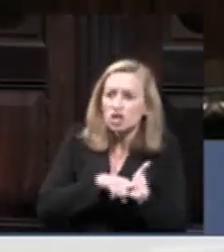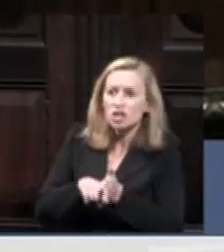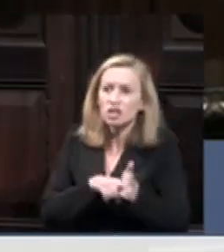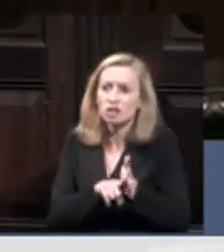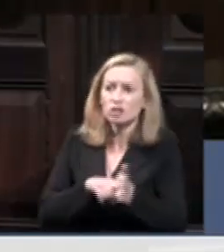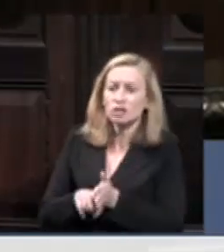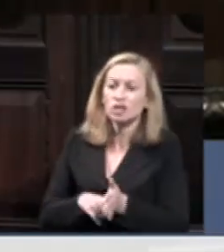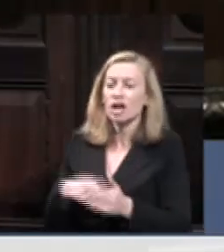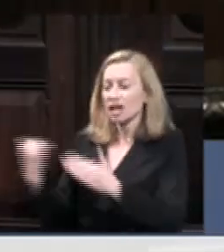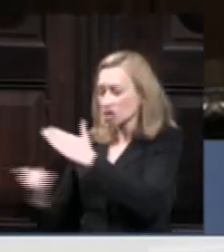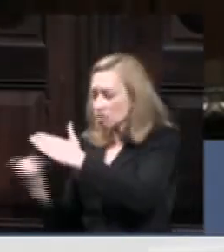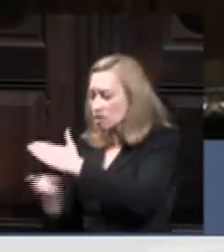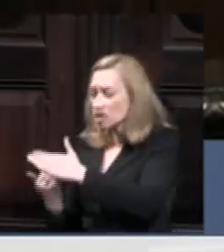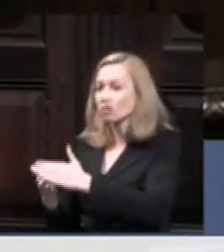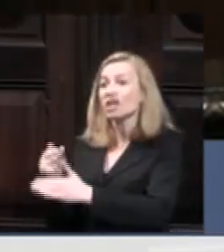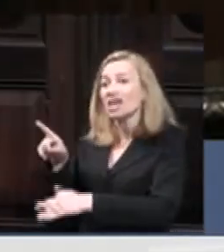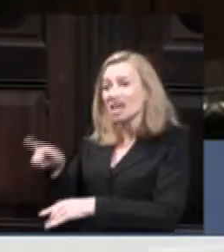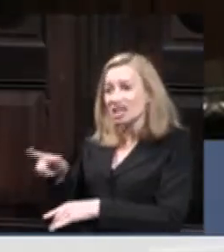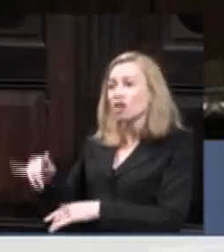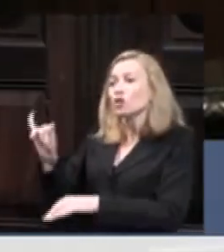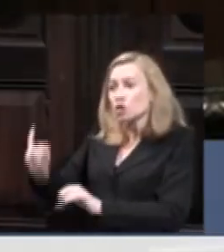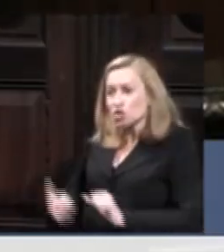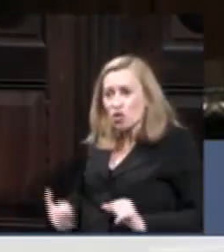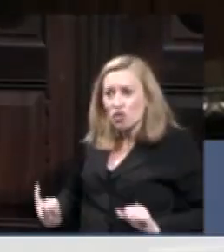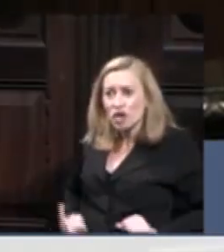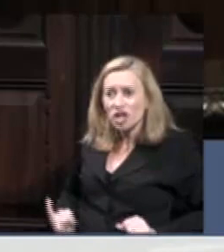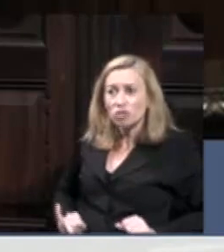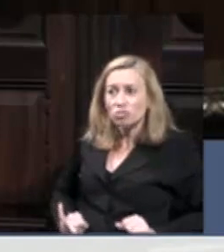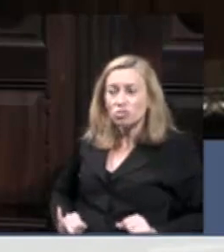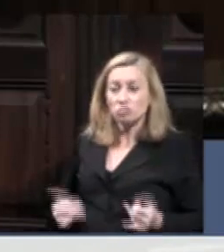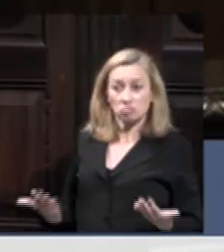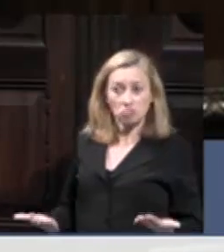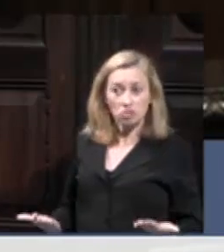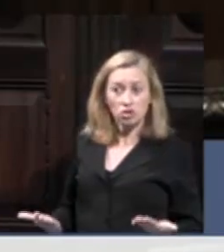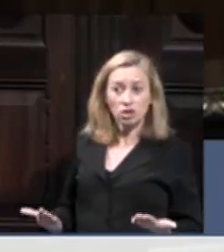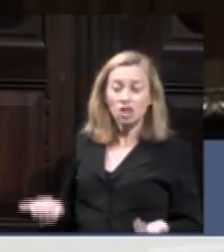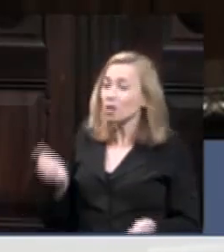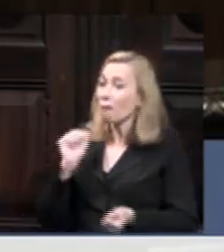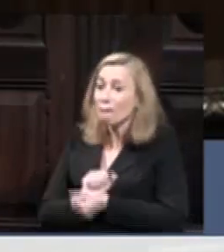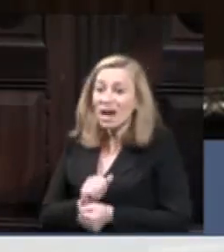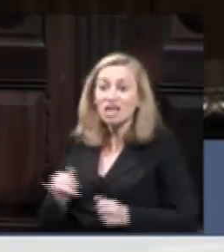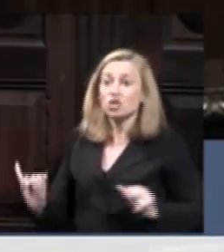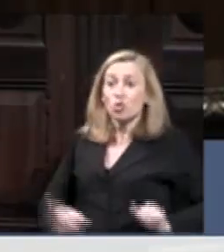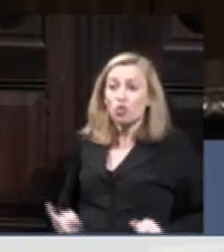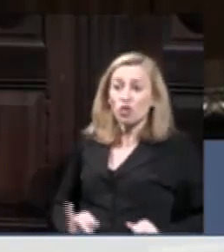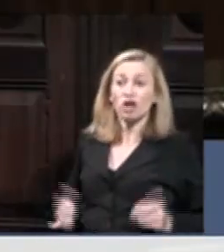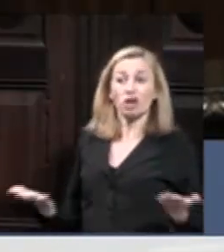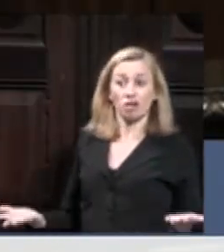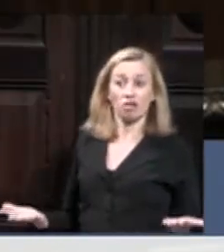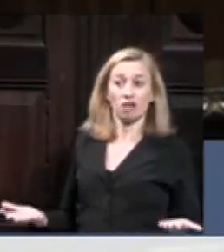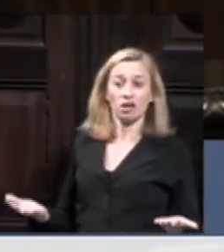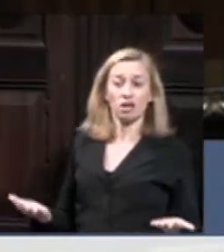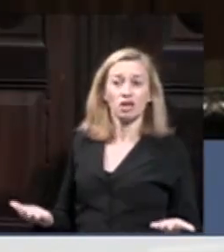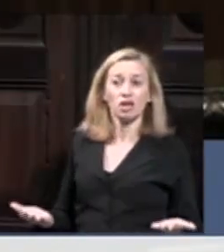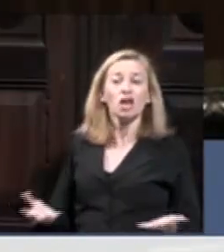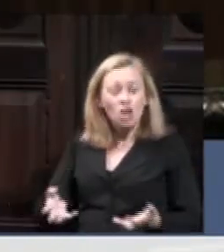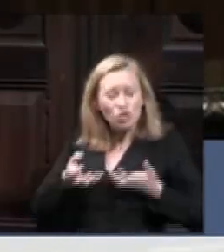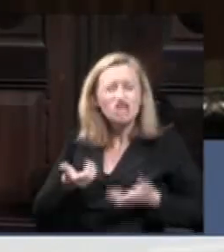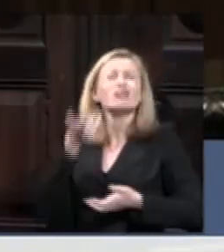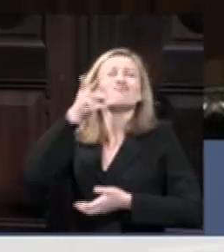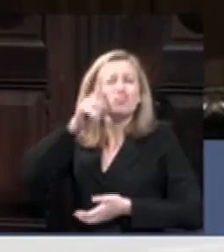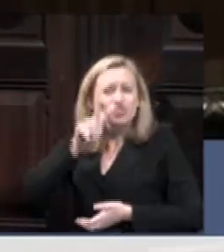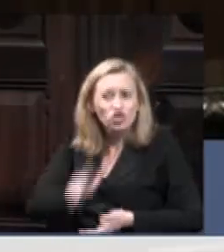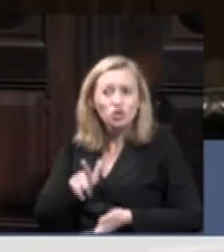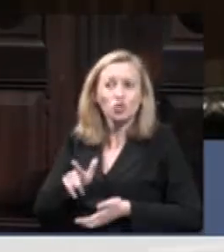essas instituições que estão sofrendo uma ofensiva que não para, que não para. Então, queria, mais uma